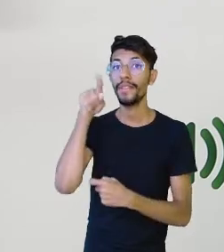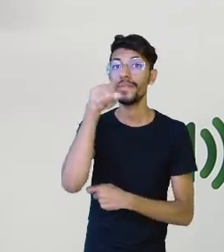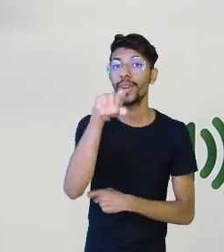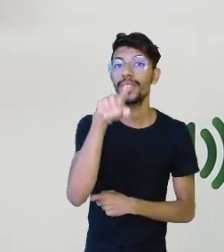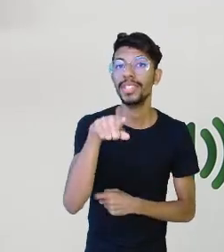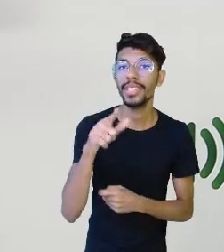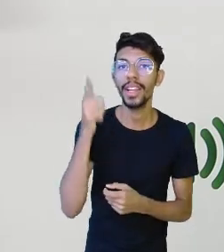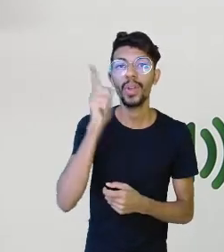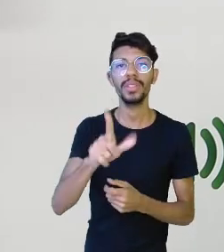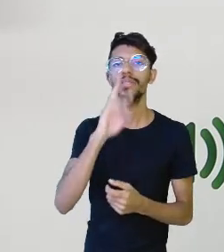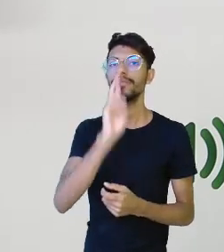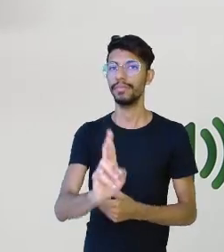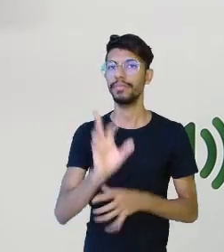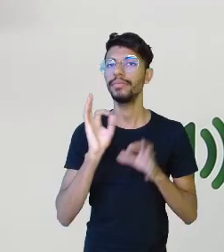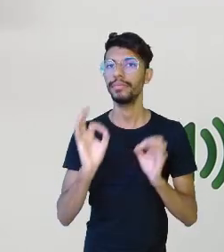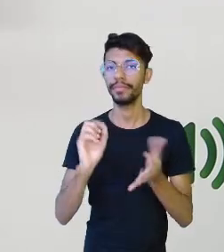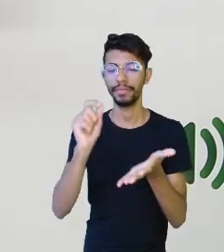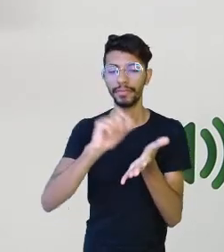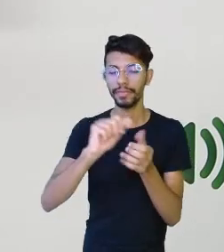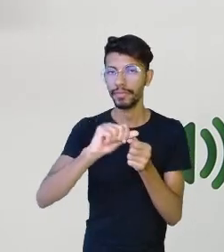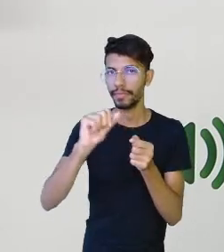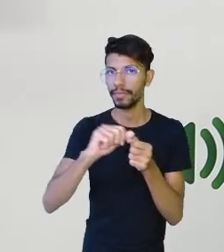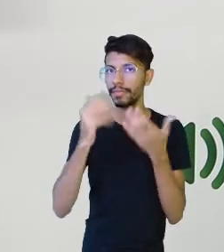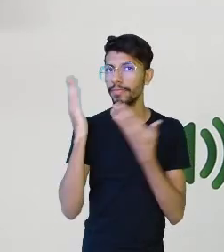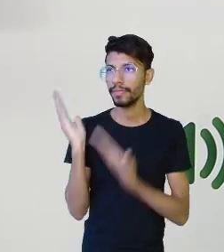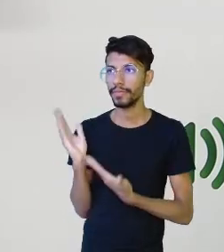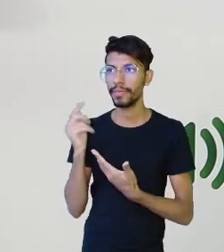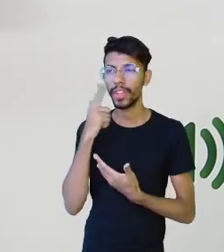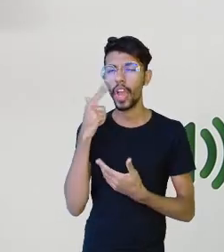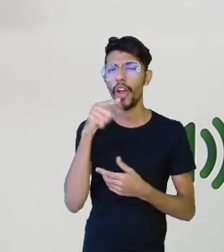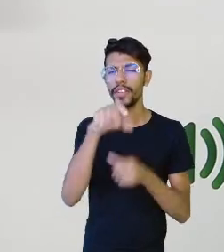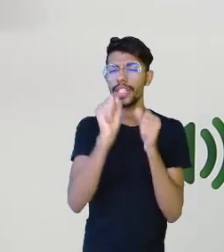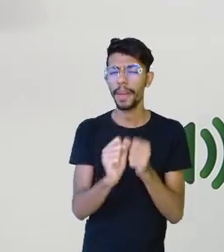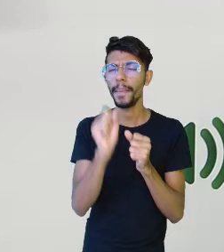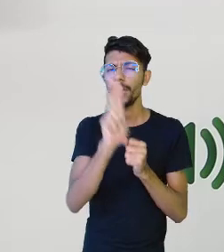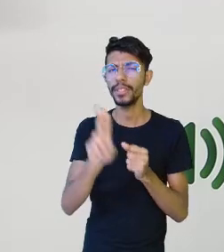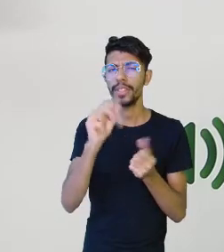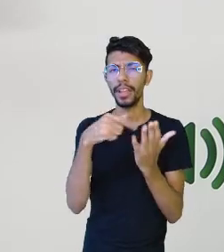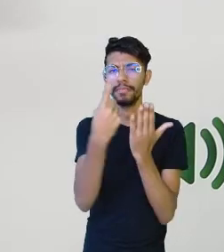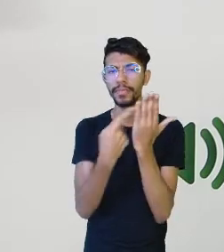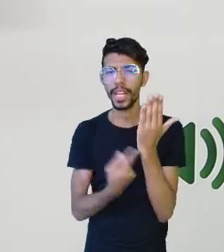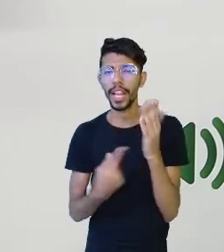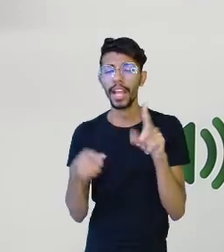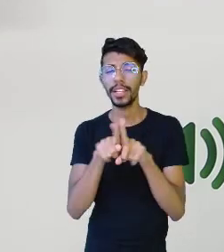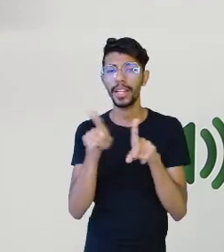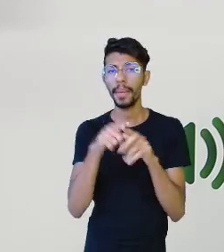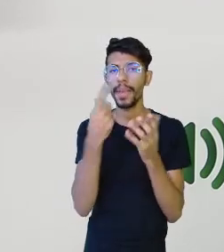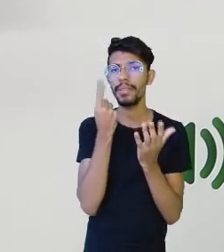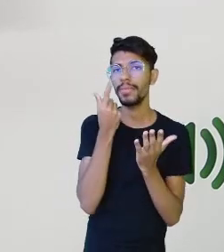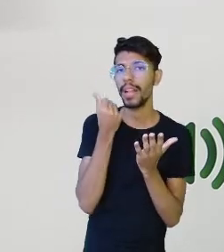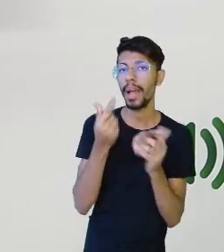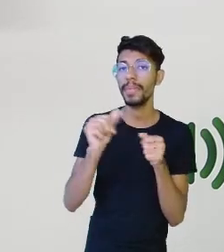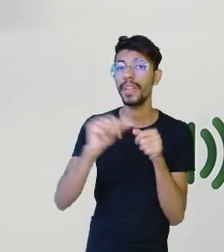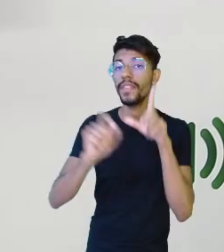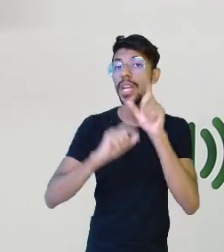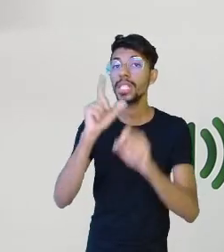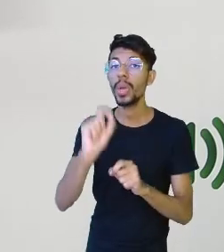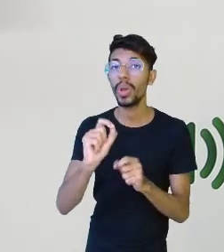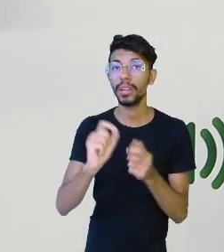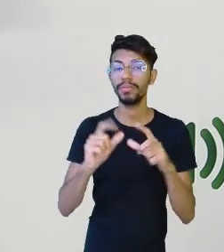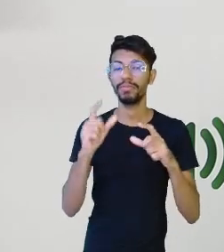isso. Na sua casa, você pode pegar o caderno e o lápis que você tem e fazer um